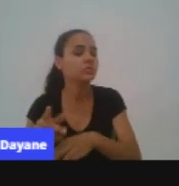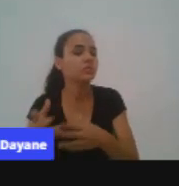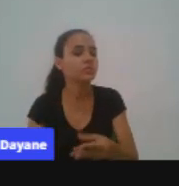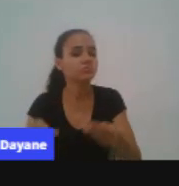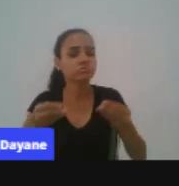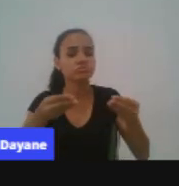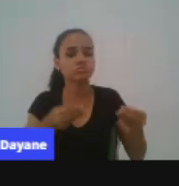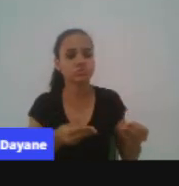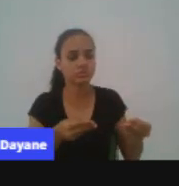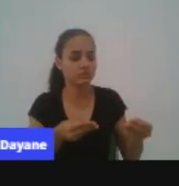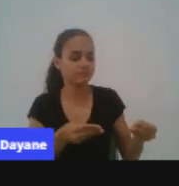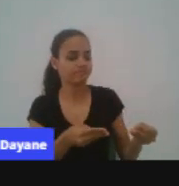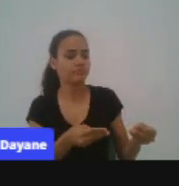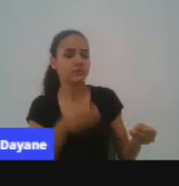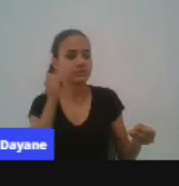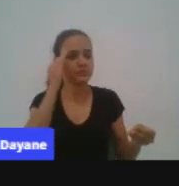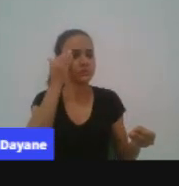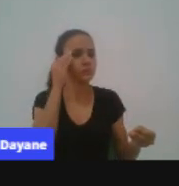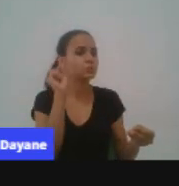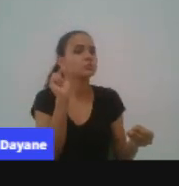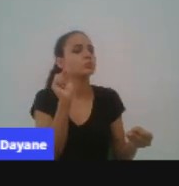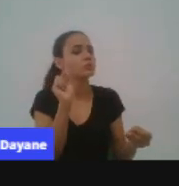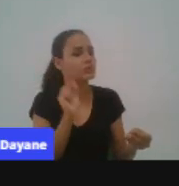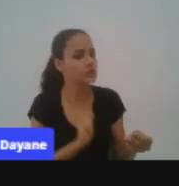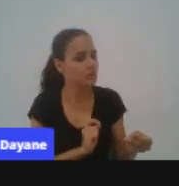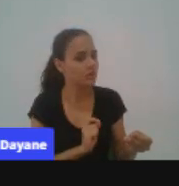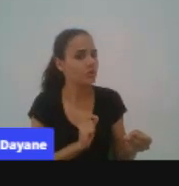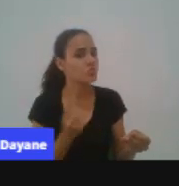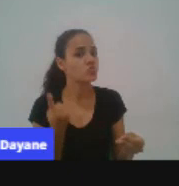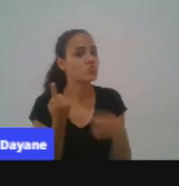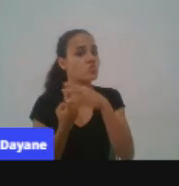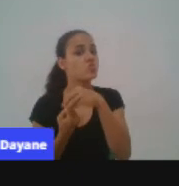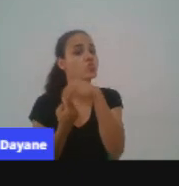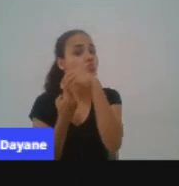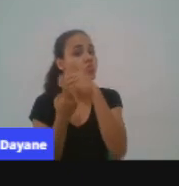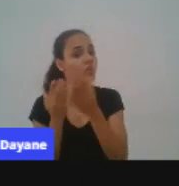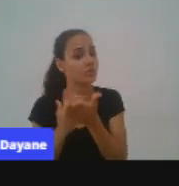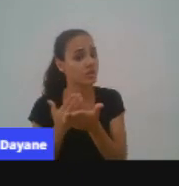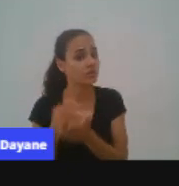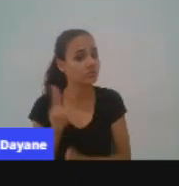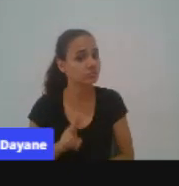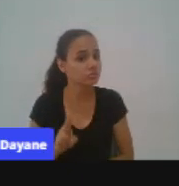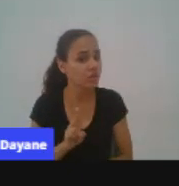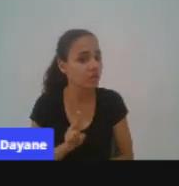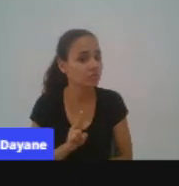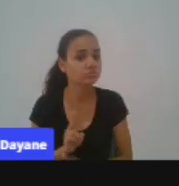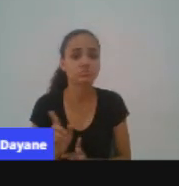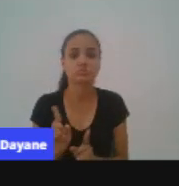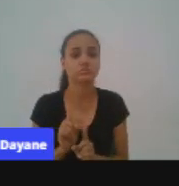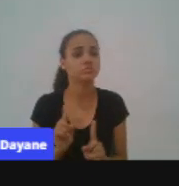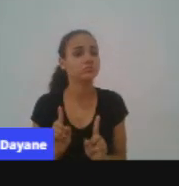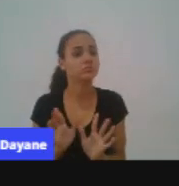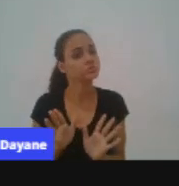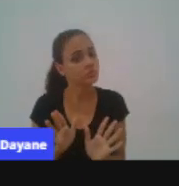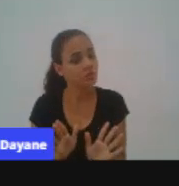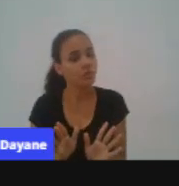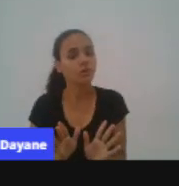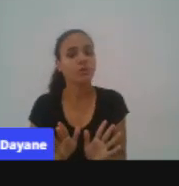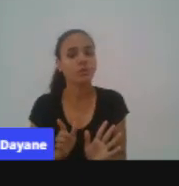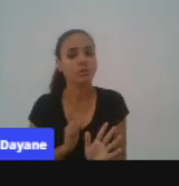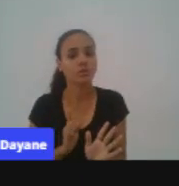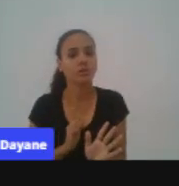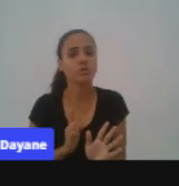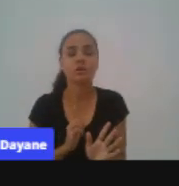vai utilizar. Nós temos que lembrar, sim, que o conhecimento da realidade, da necessidade